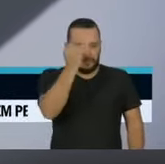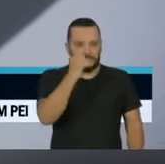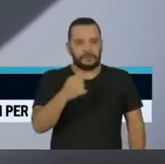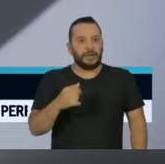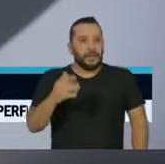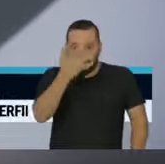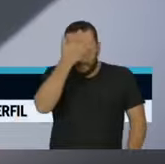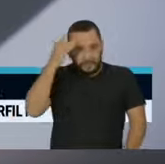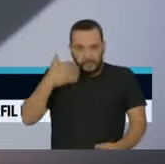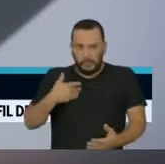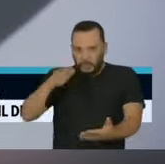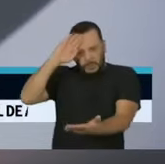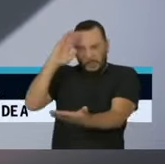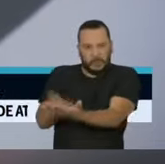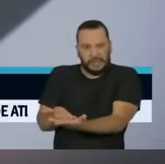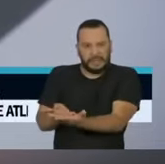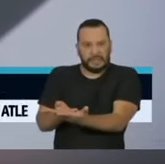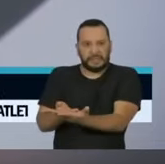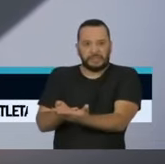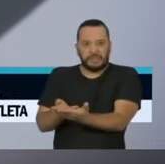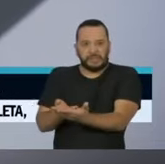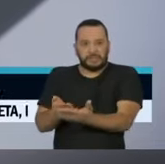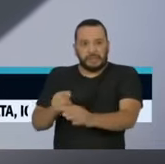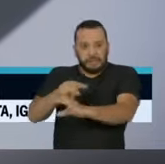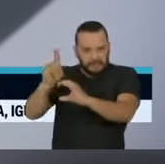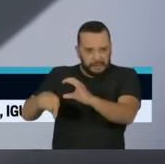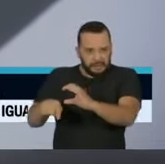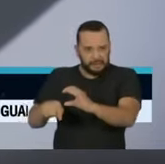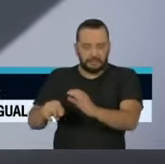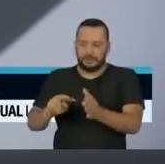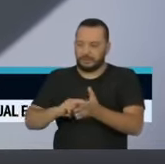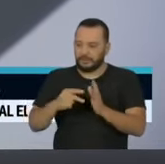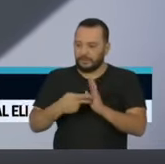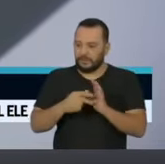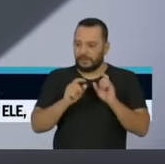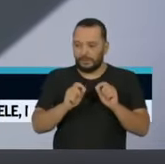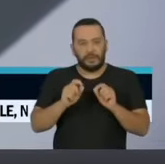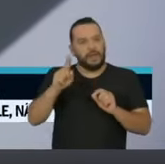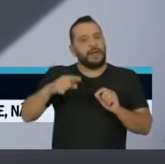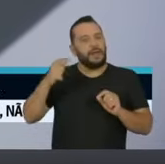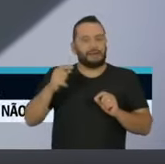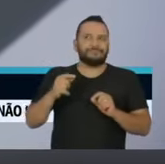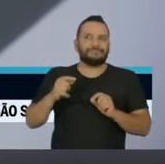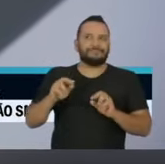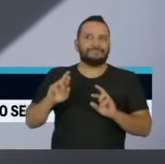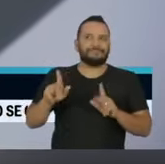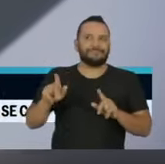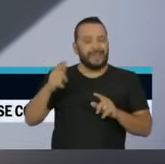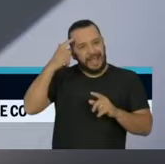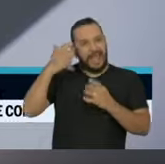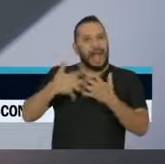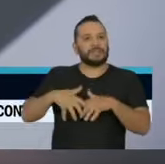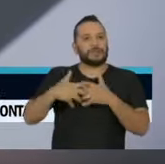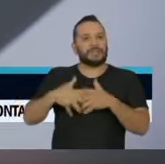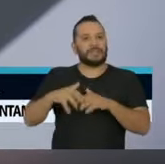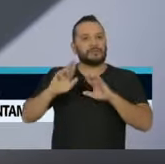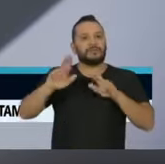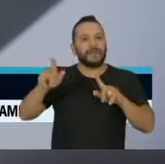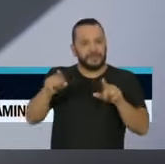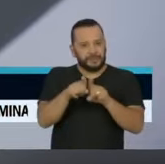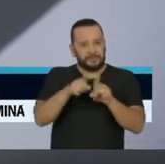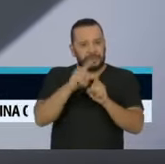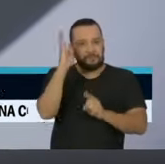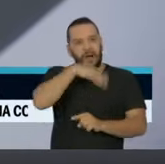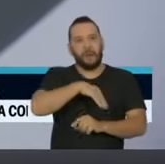negativo não é um negacionista da ciência isso é uma linha de raciocínio muito diferente e cruel